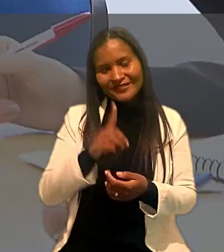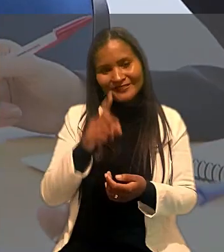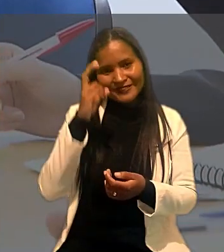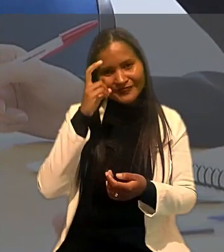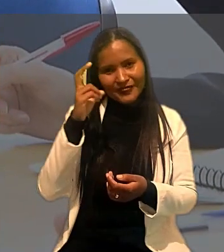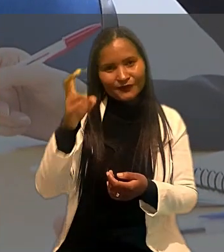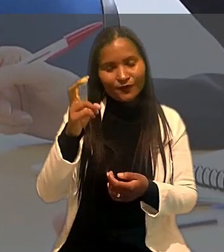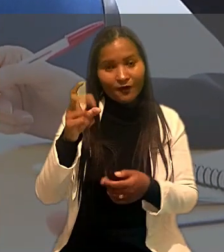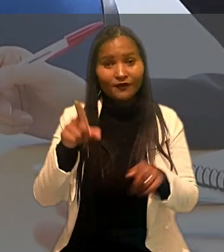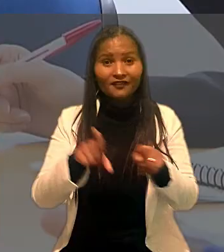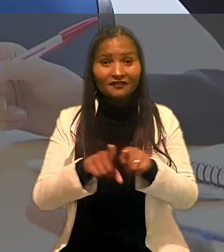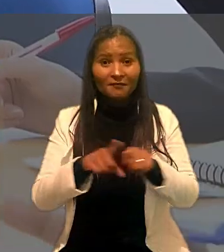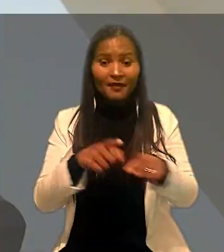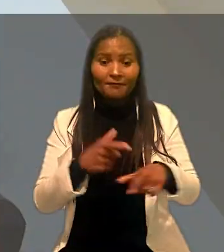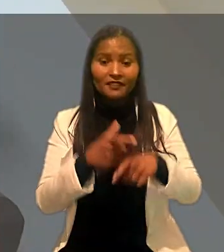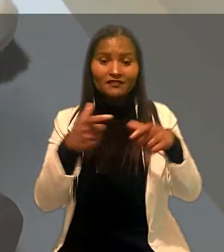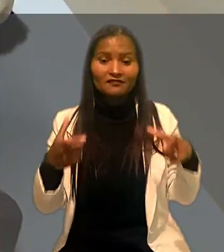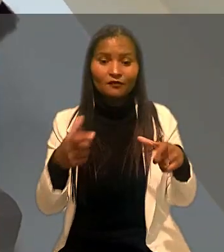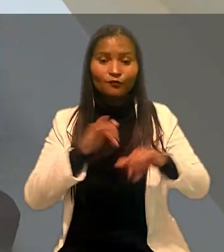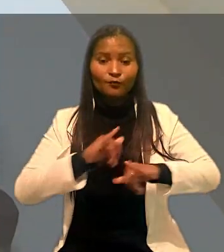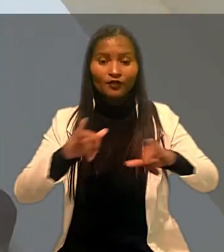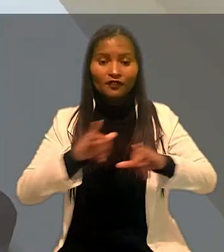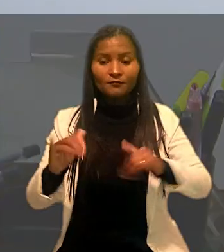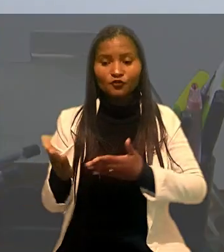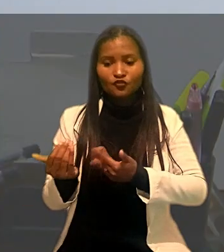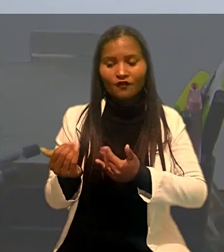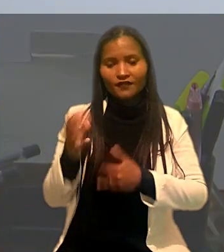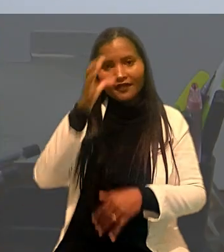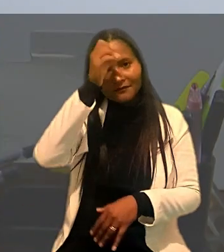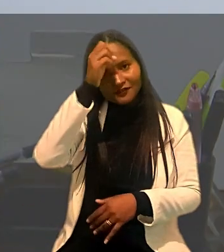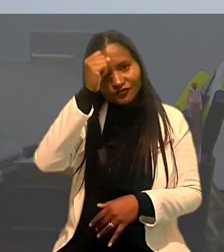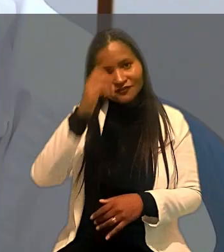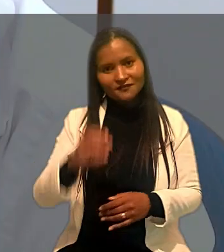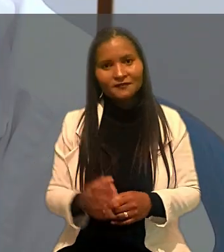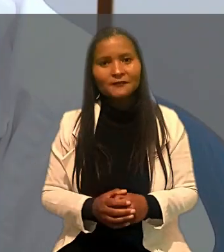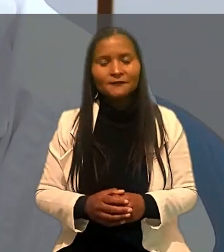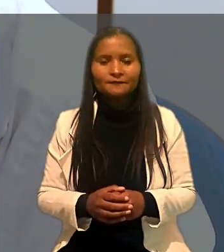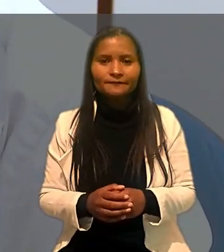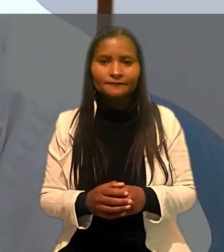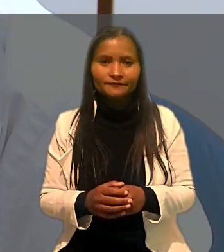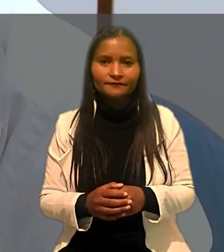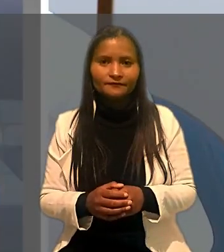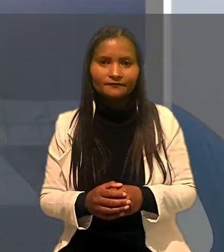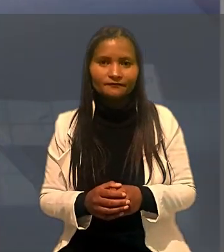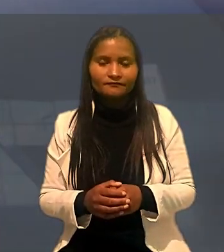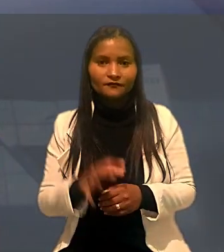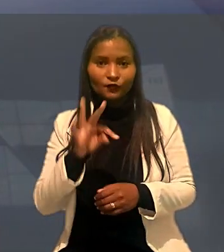de pessoas com deficiência intelectual e a ampliação do programa Jovem Aprendiz.